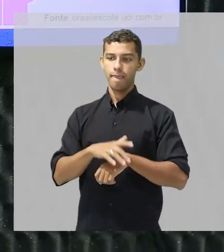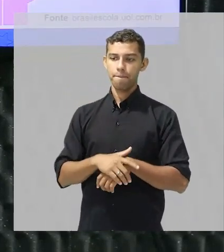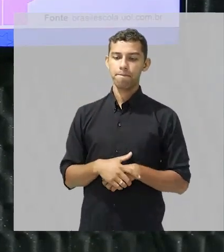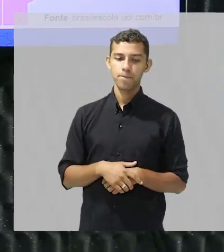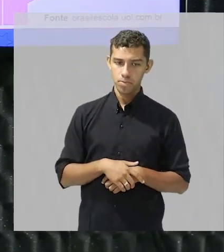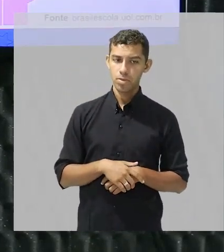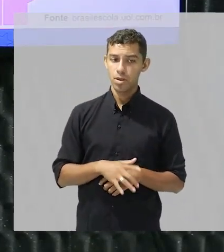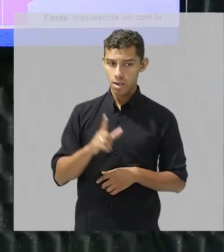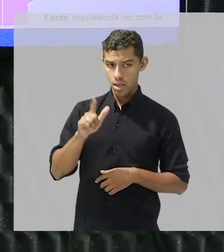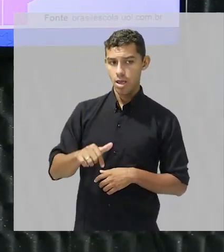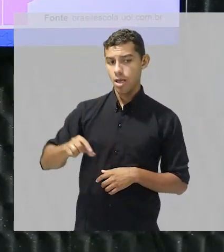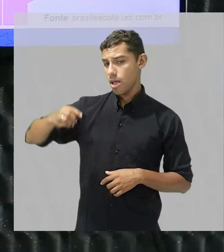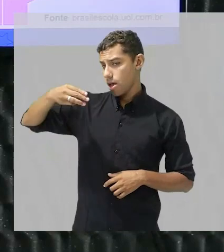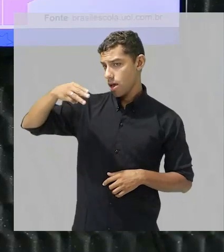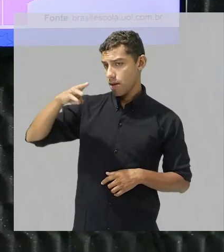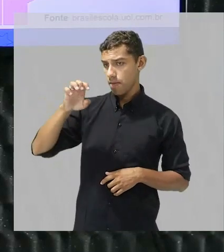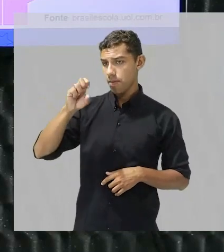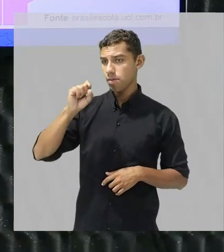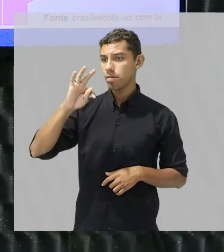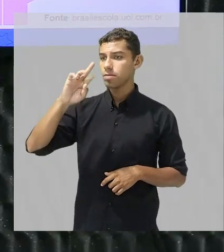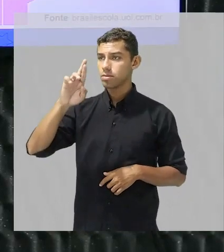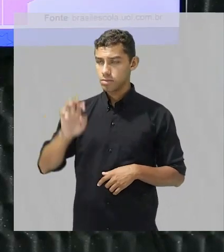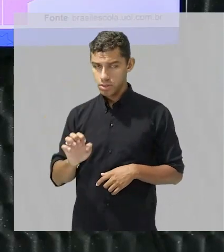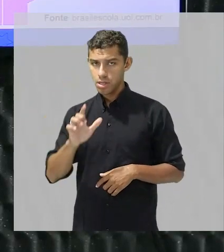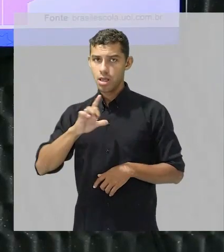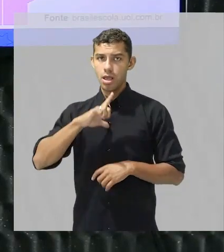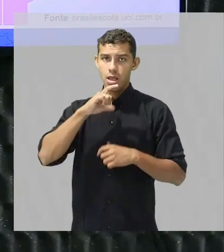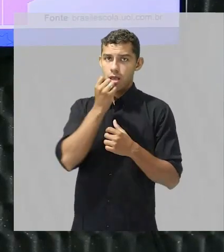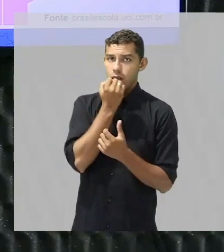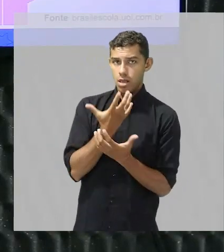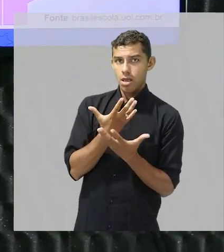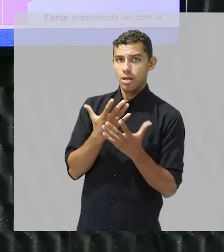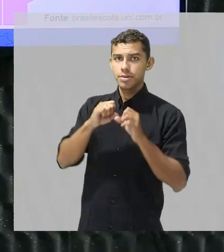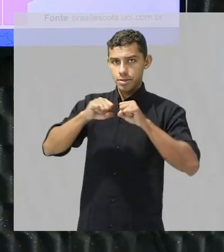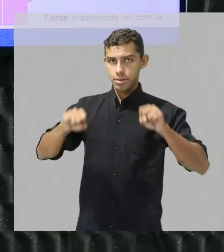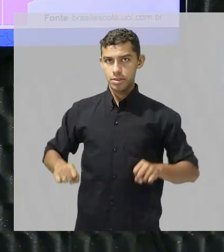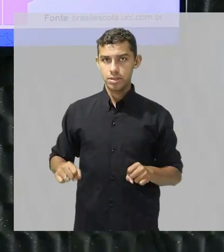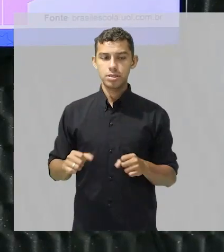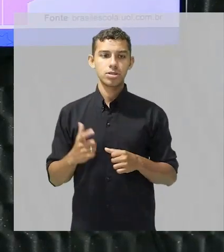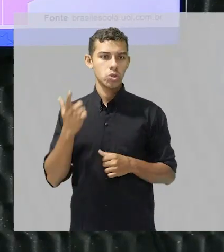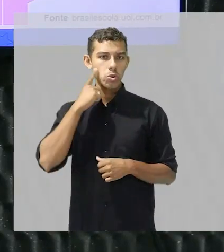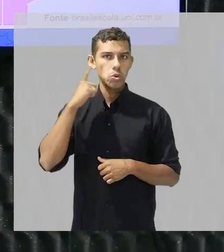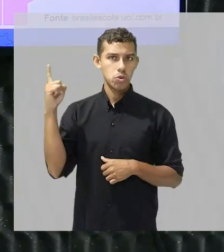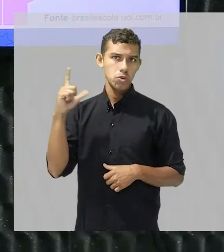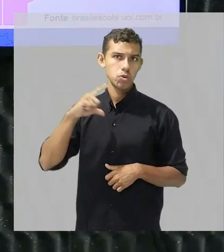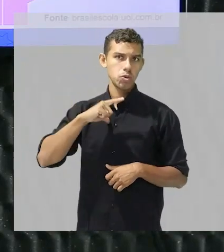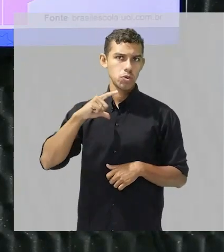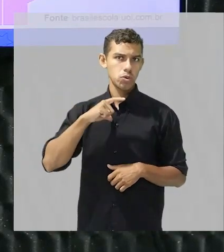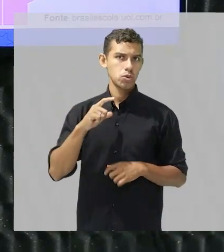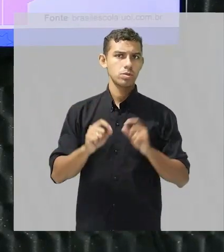glândula mestra, né? Ela que controla uma boa parte do nosso sistema endócrino. Ela produz hormônios